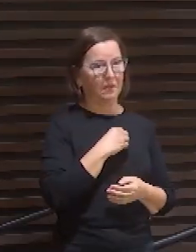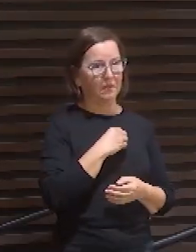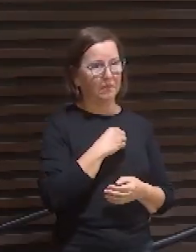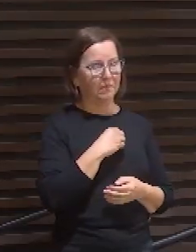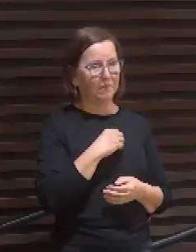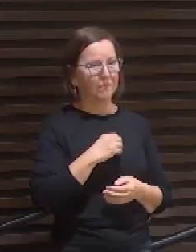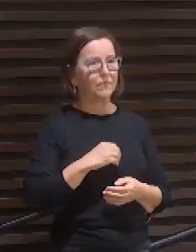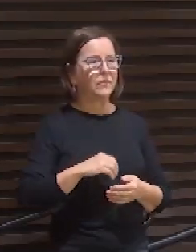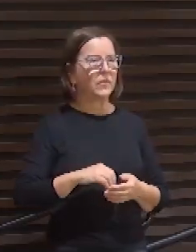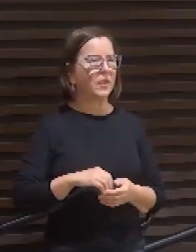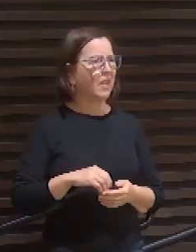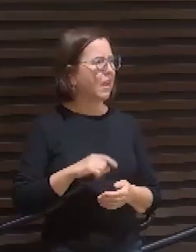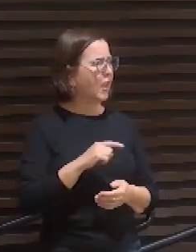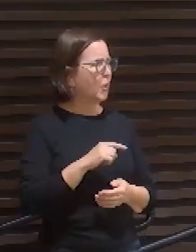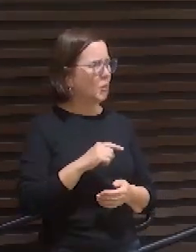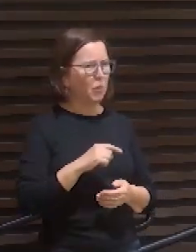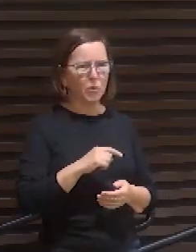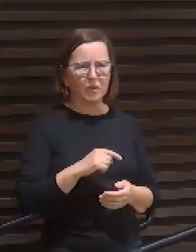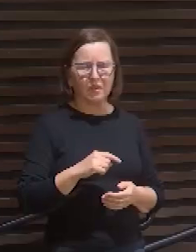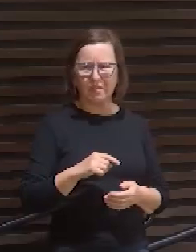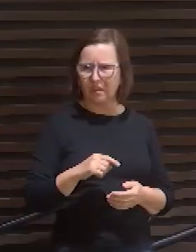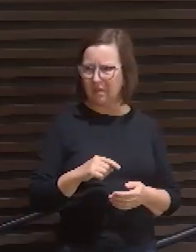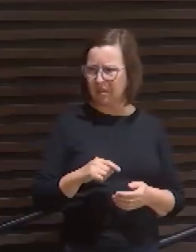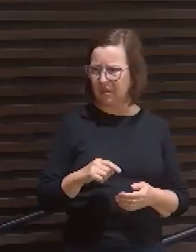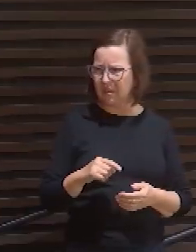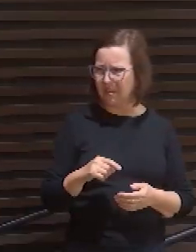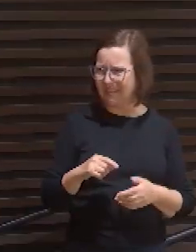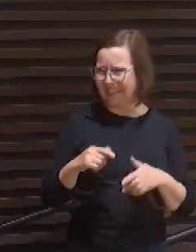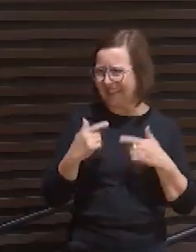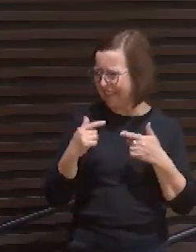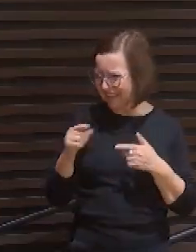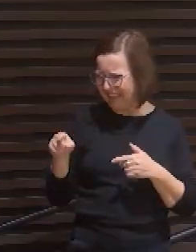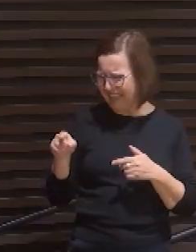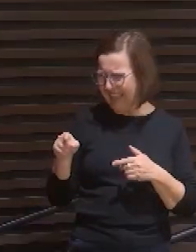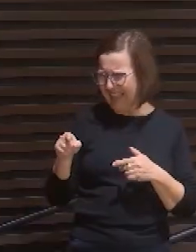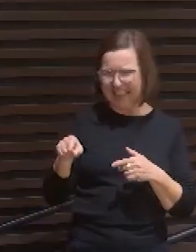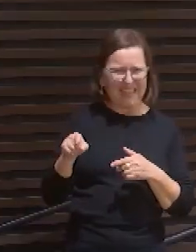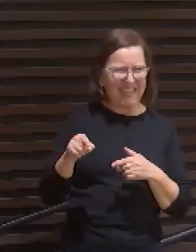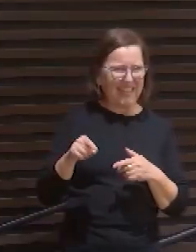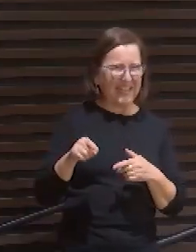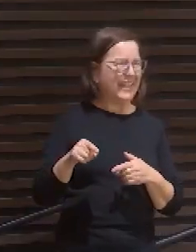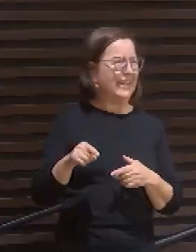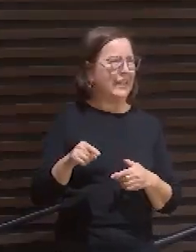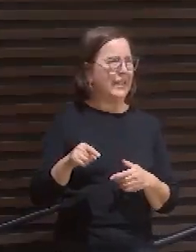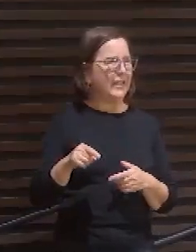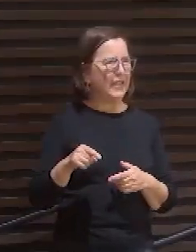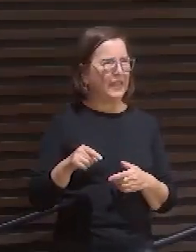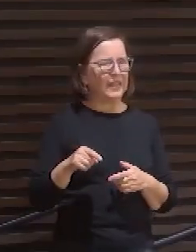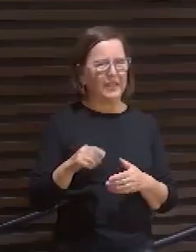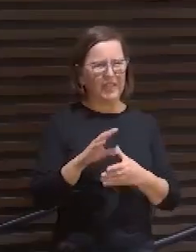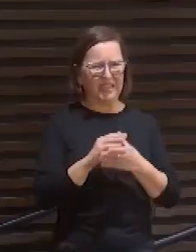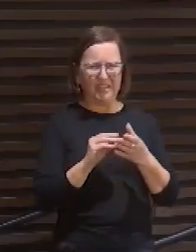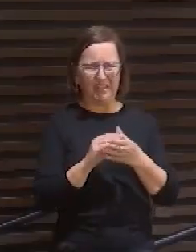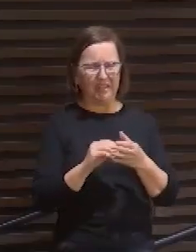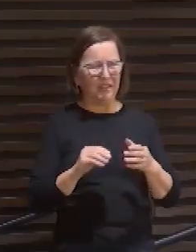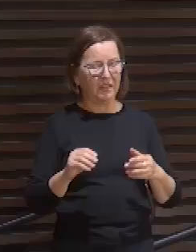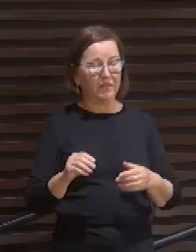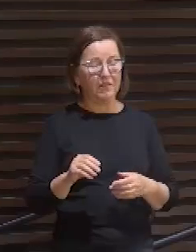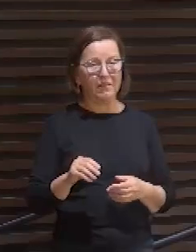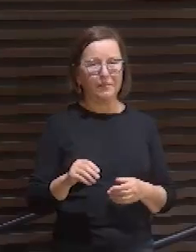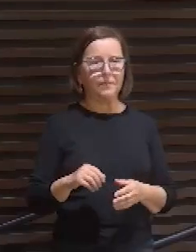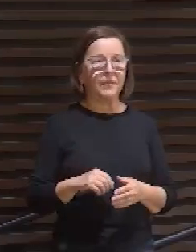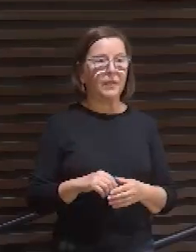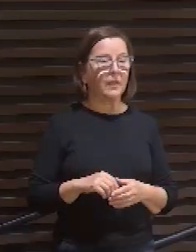Convicção de pecado. E o outro começa a rir dele pensando que ele está fazendo drama. E entra em convicção de